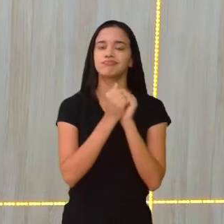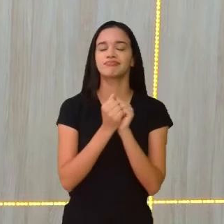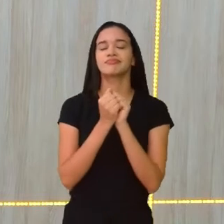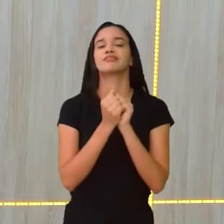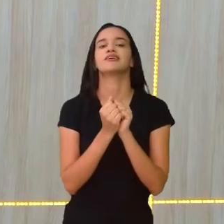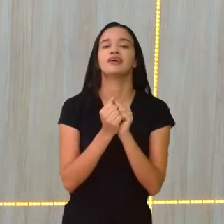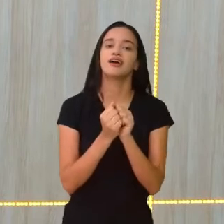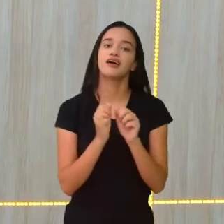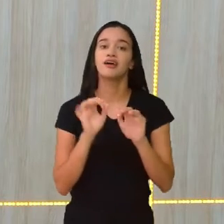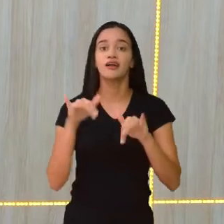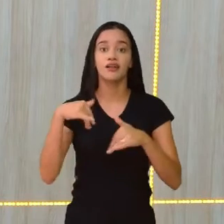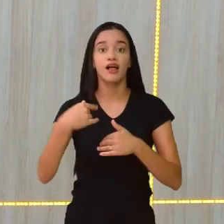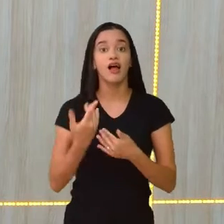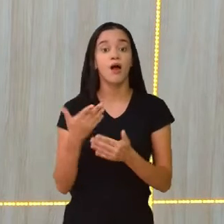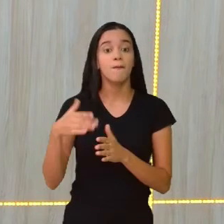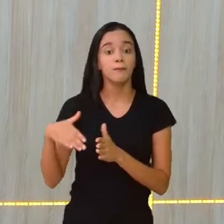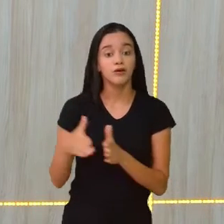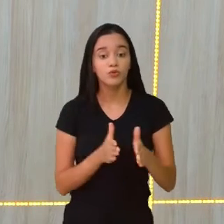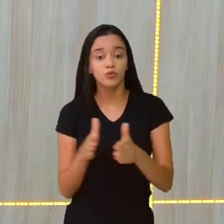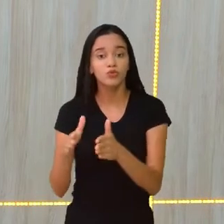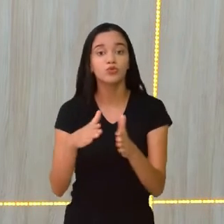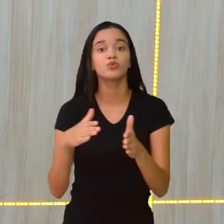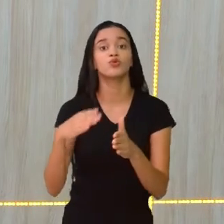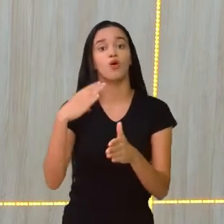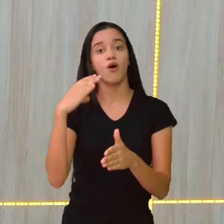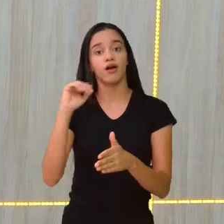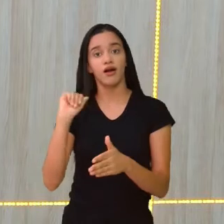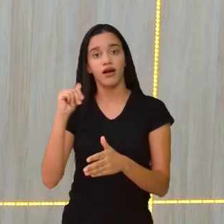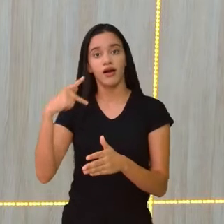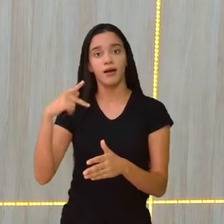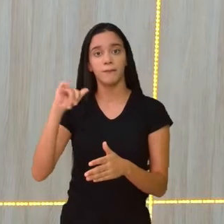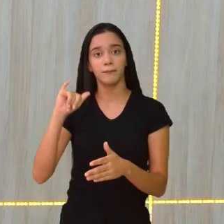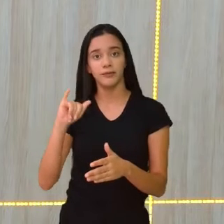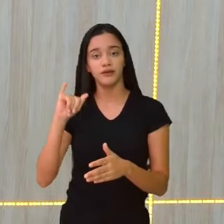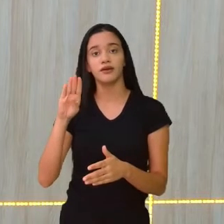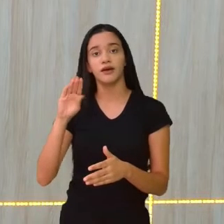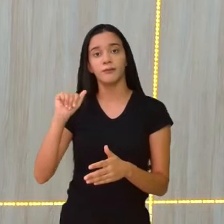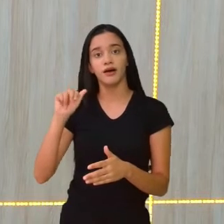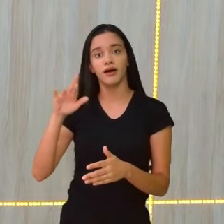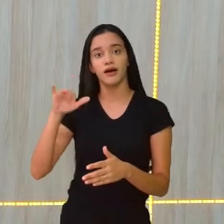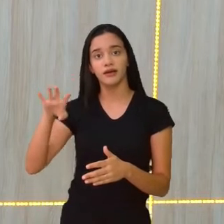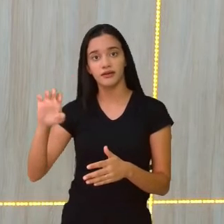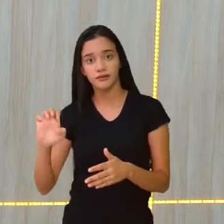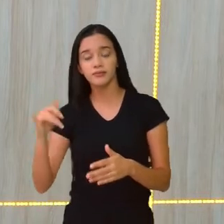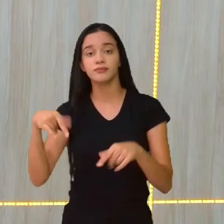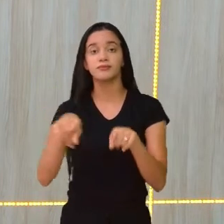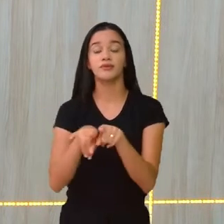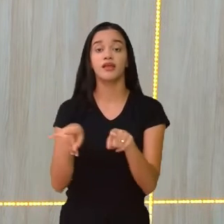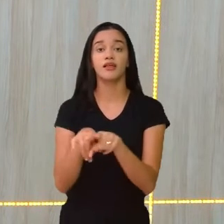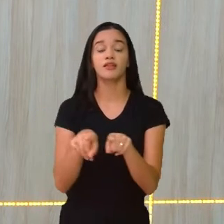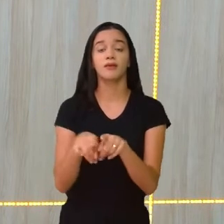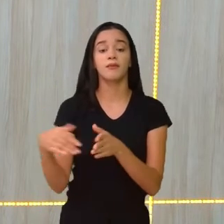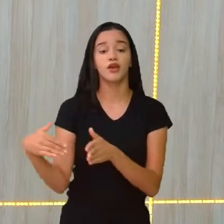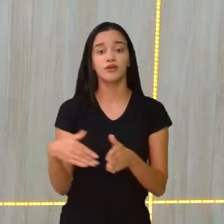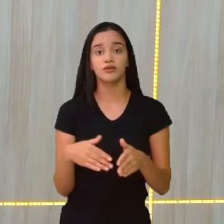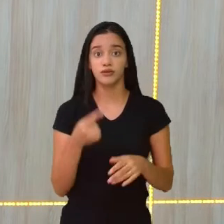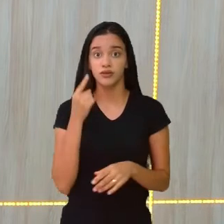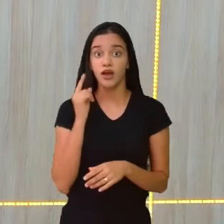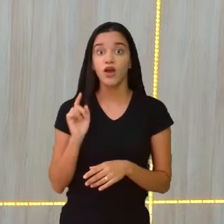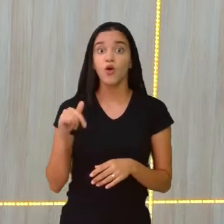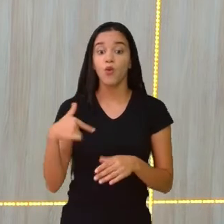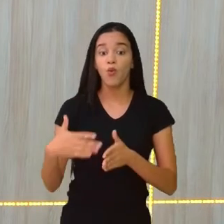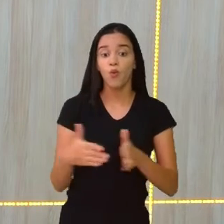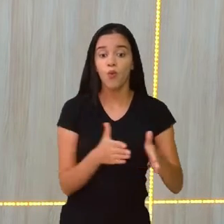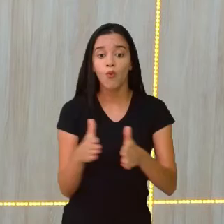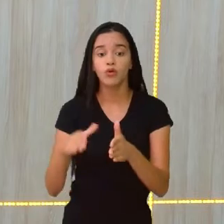aí, um passo pelo Rio Capibaribe e Beberibe, para a gente ver sua importância, que contribuição ele tem, não é, para a nossa cidade,